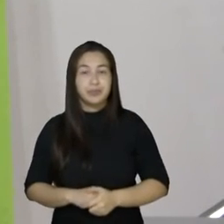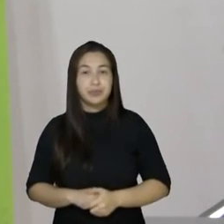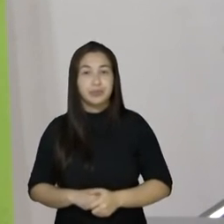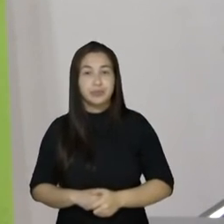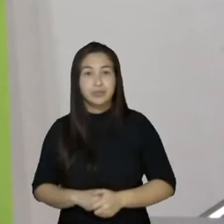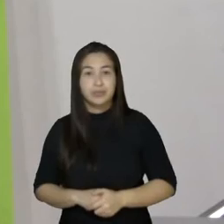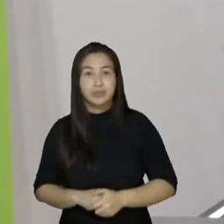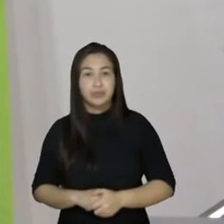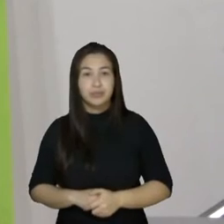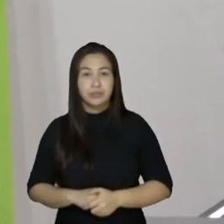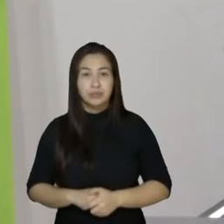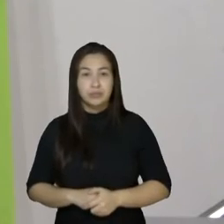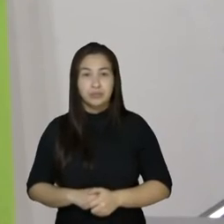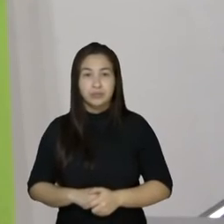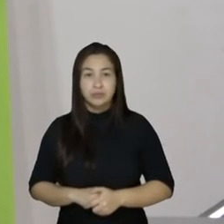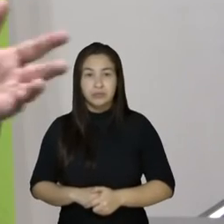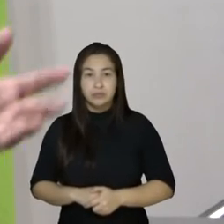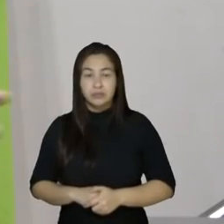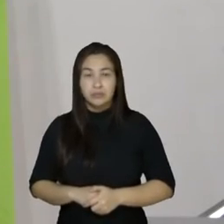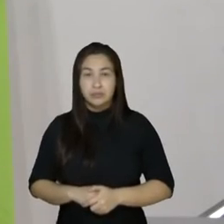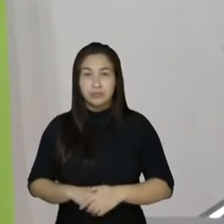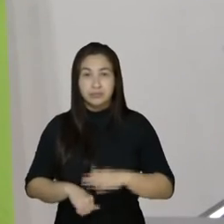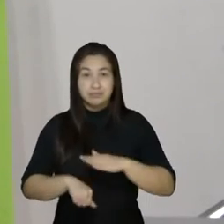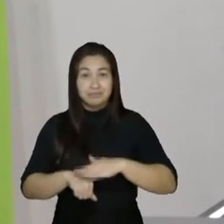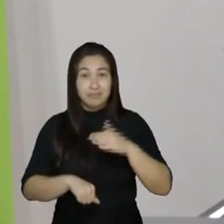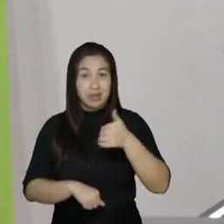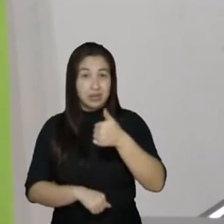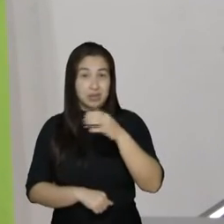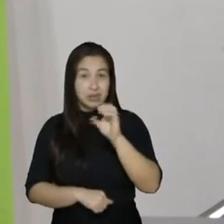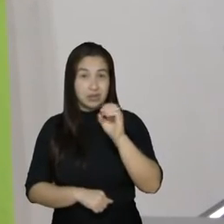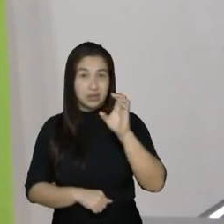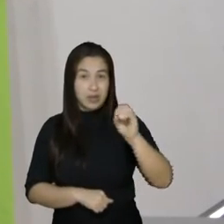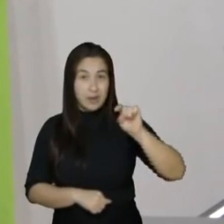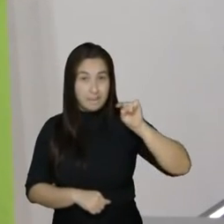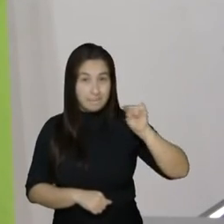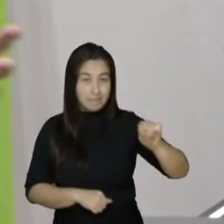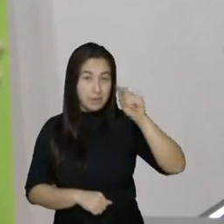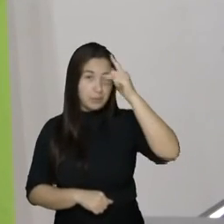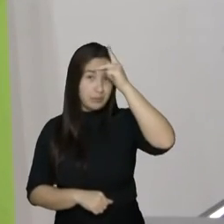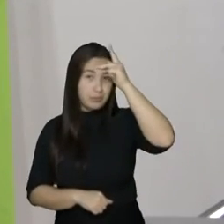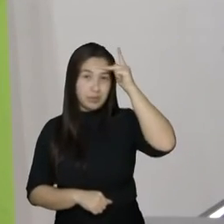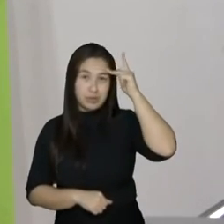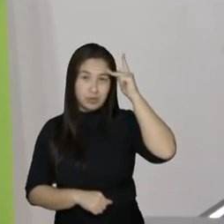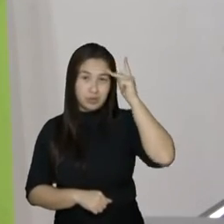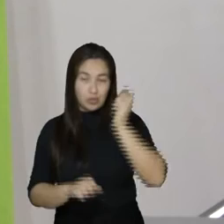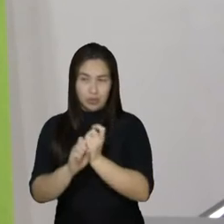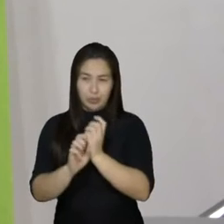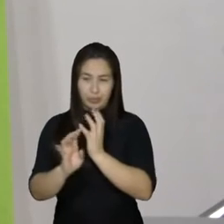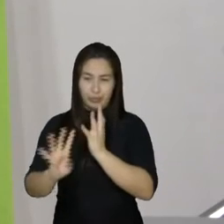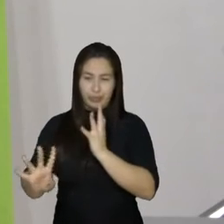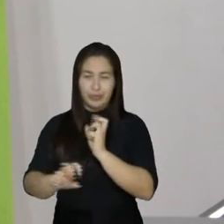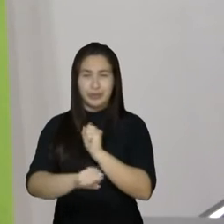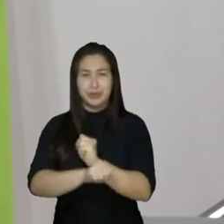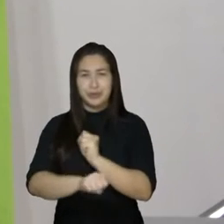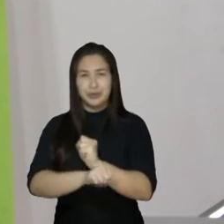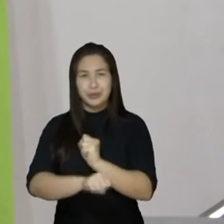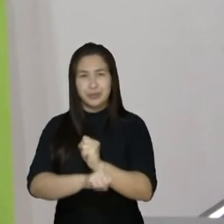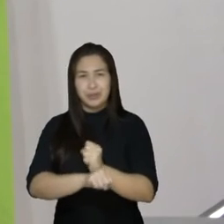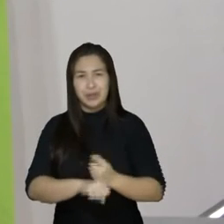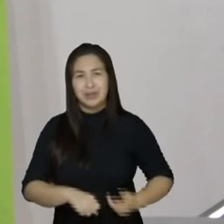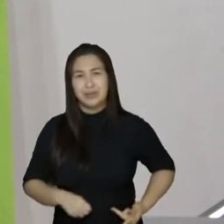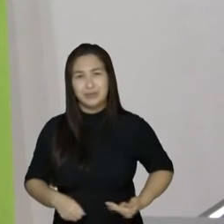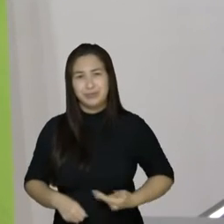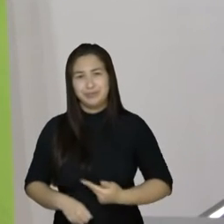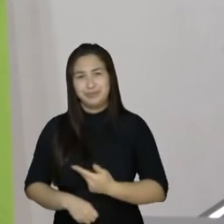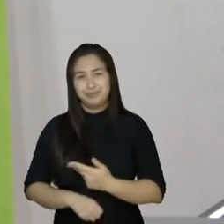essas mais de 100 mil pessoas que estão na fila de espera para uma